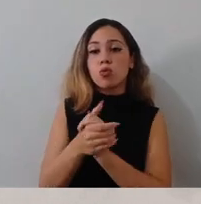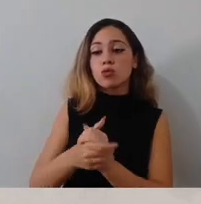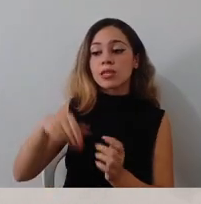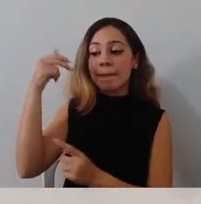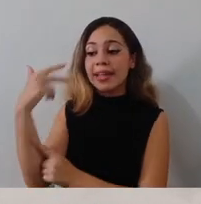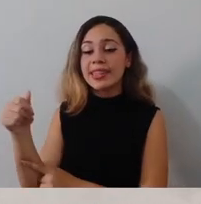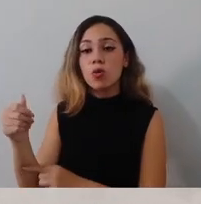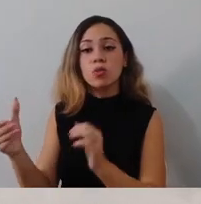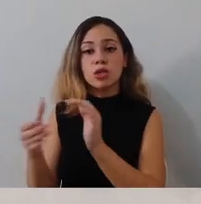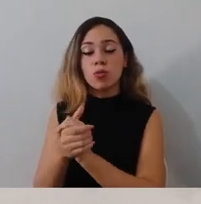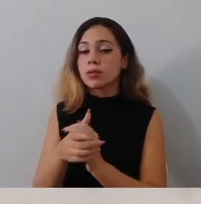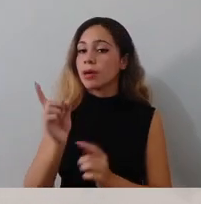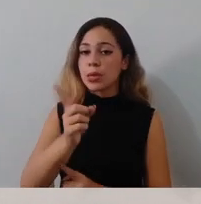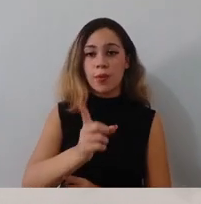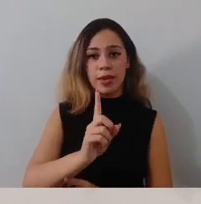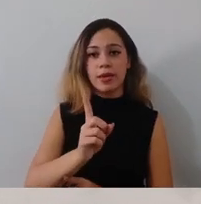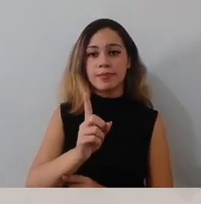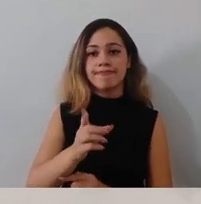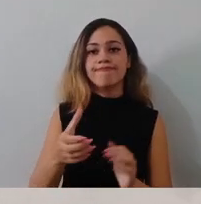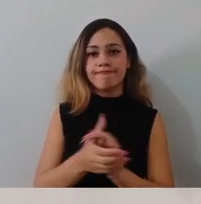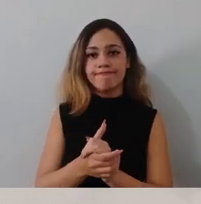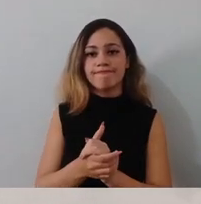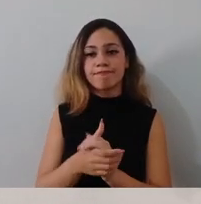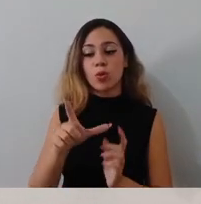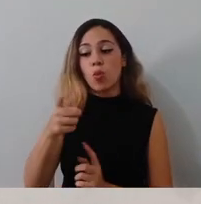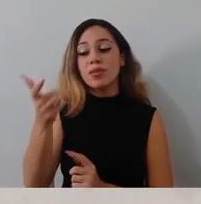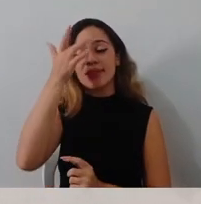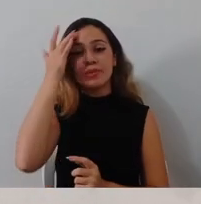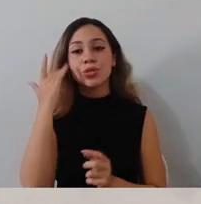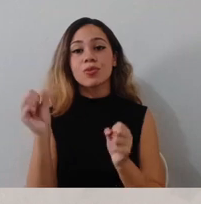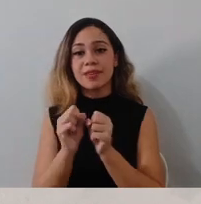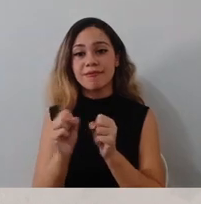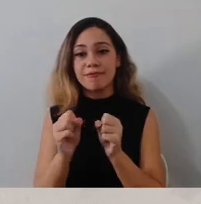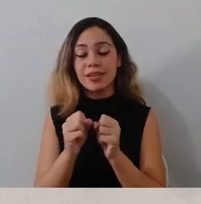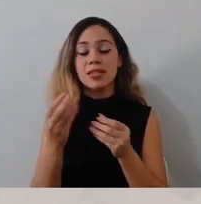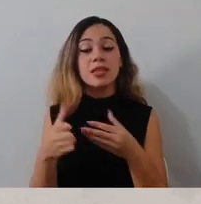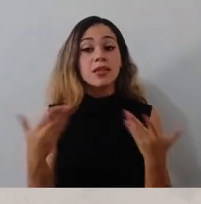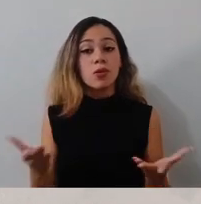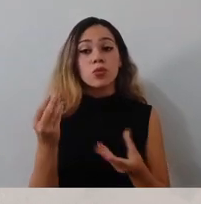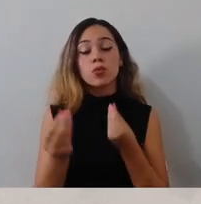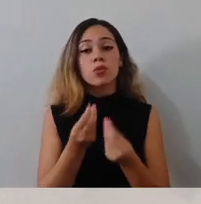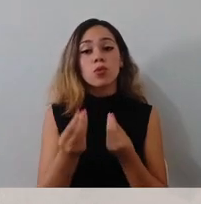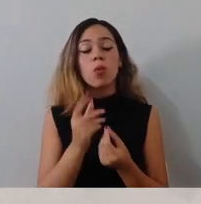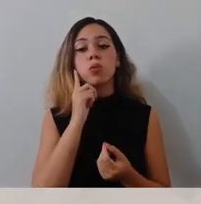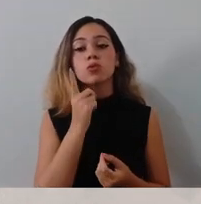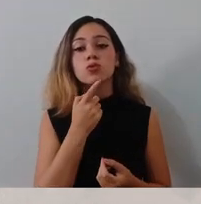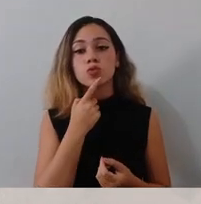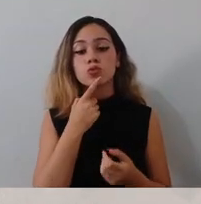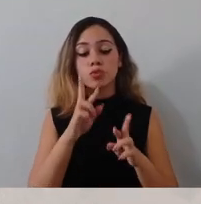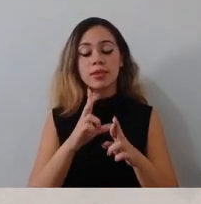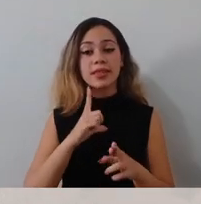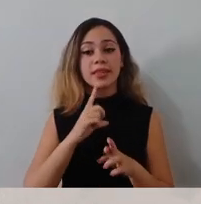quando na verdade era o cunhado que bateu na esposa. E como os surdos, como a Milva muito bem pontuou,